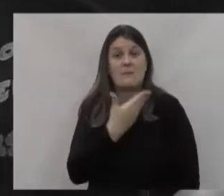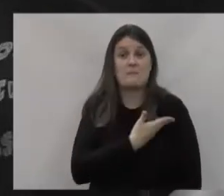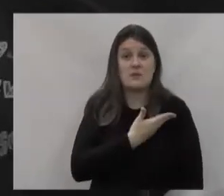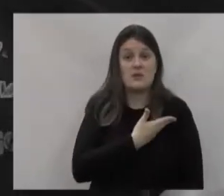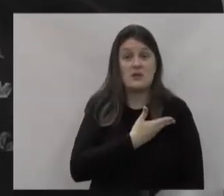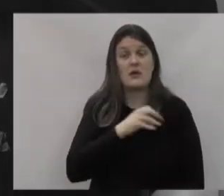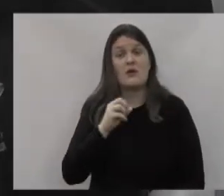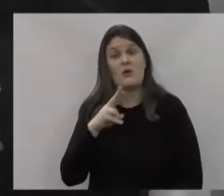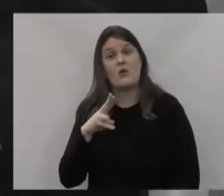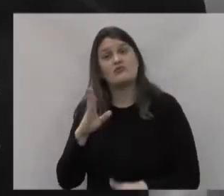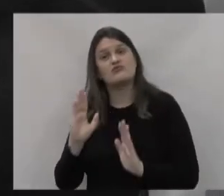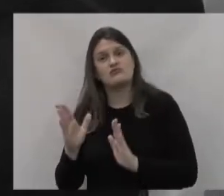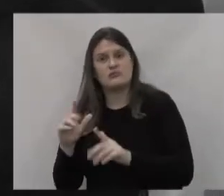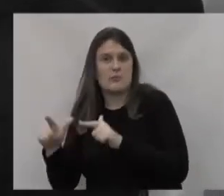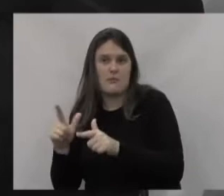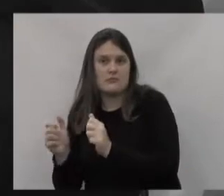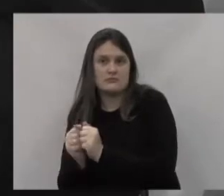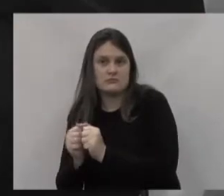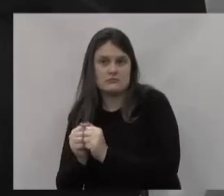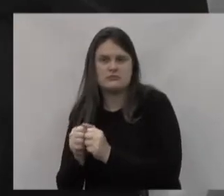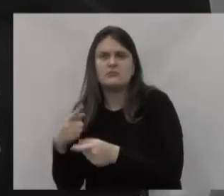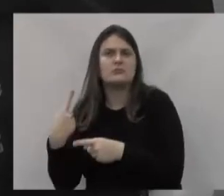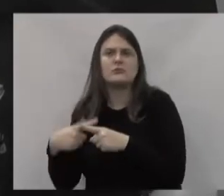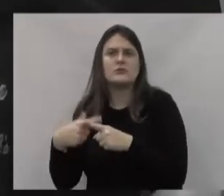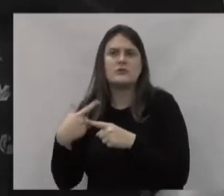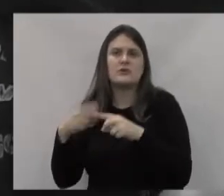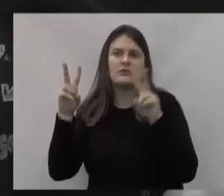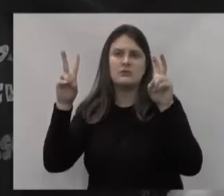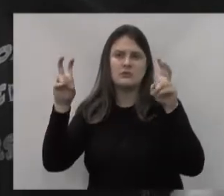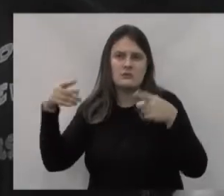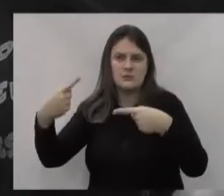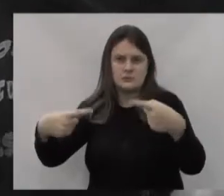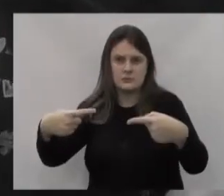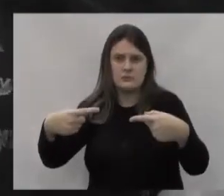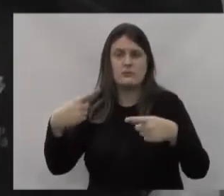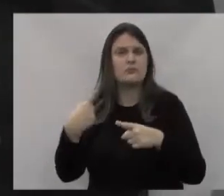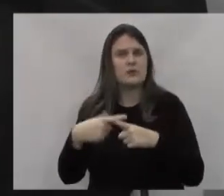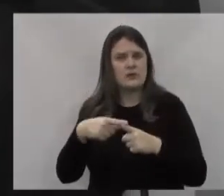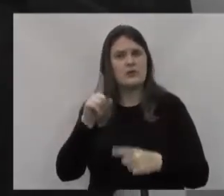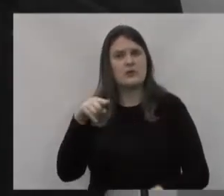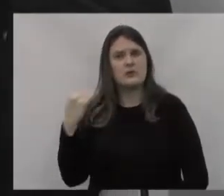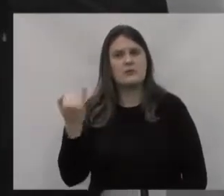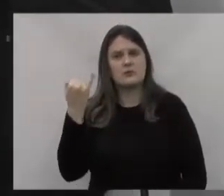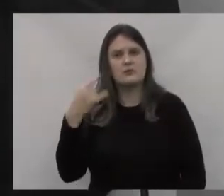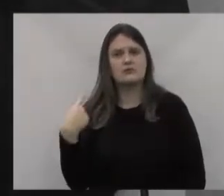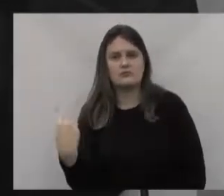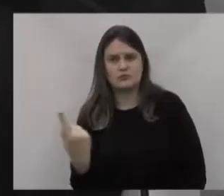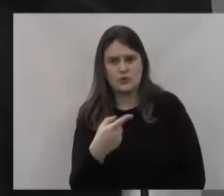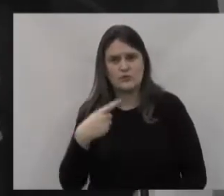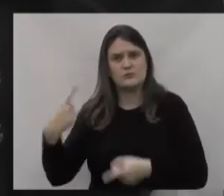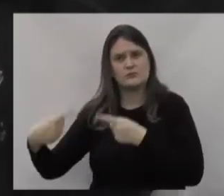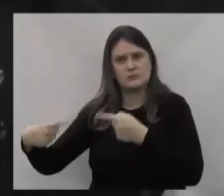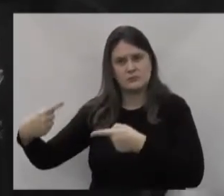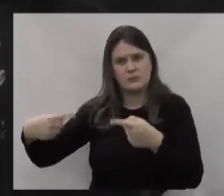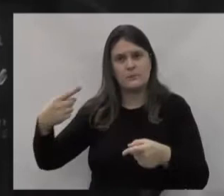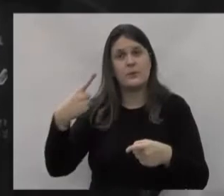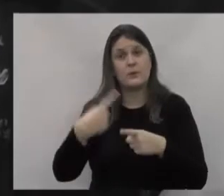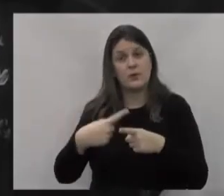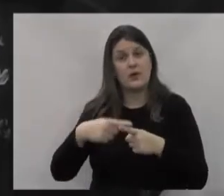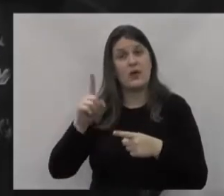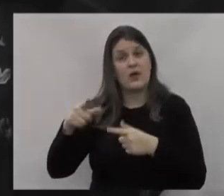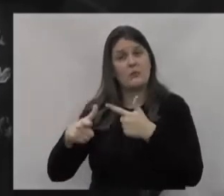uma colega de trabalho. E o porquê que a gente traz isso? Por que é tão importante a gente discutir isso? Porque é um